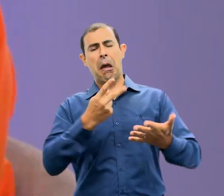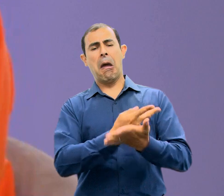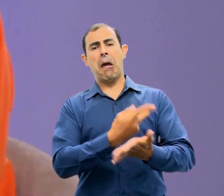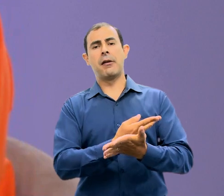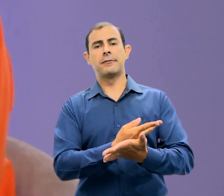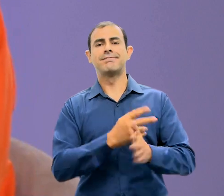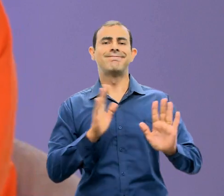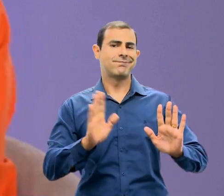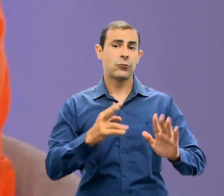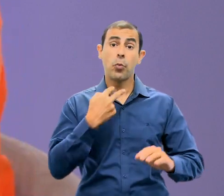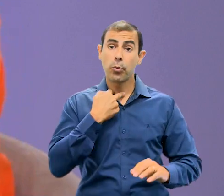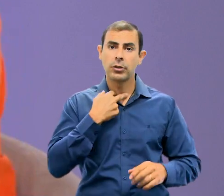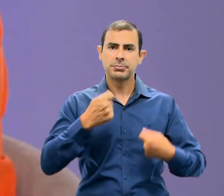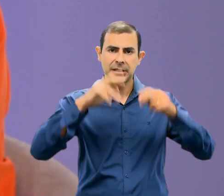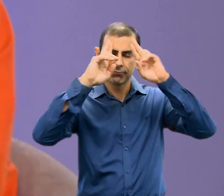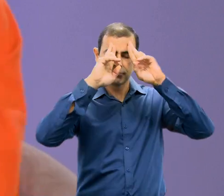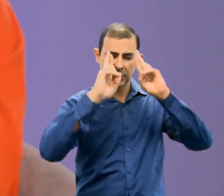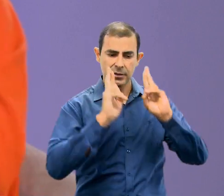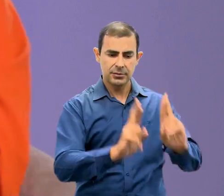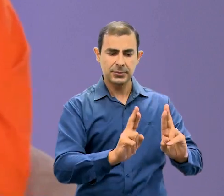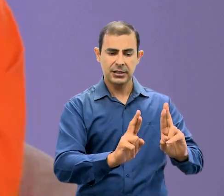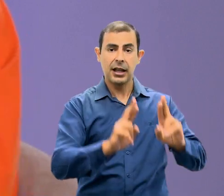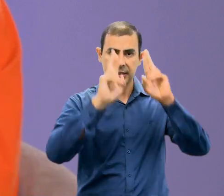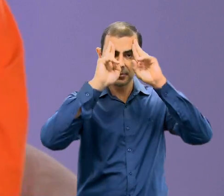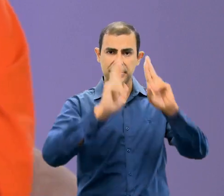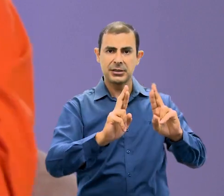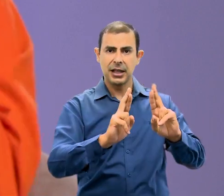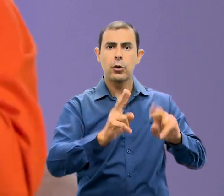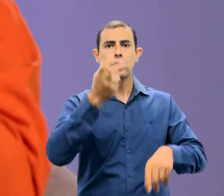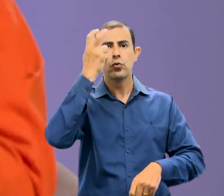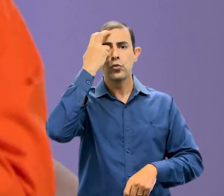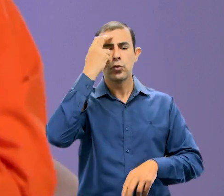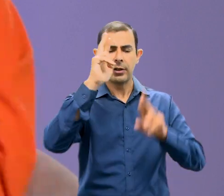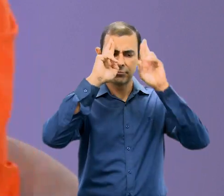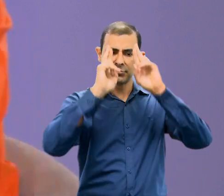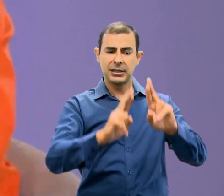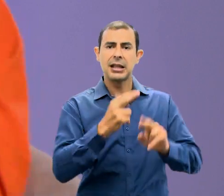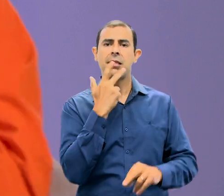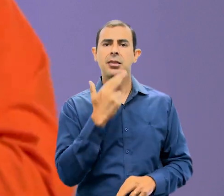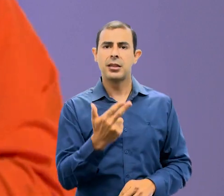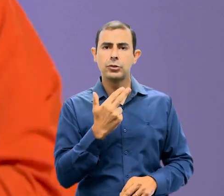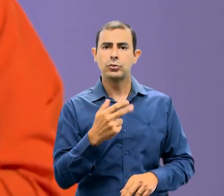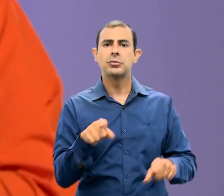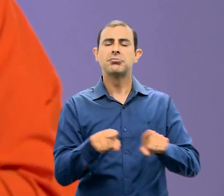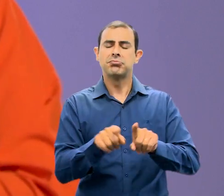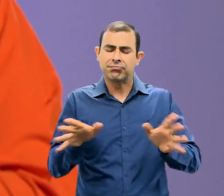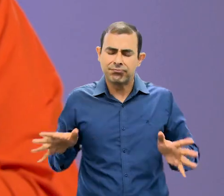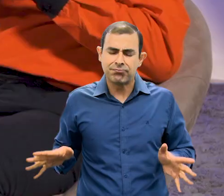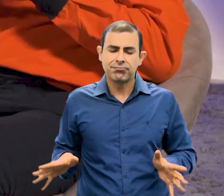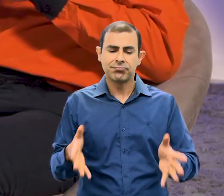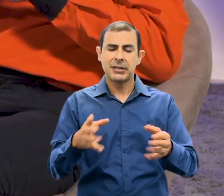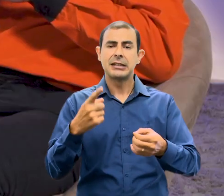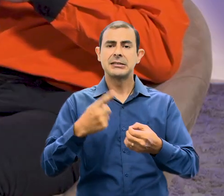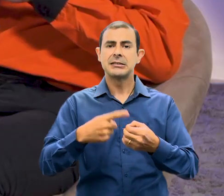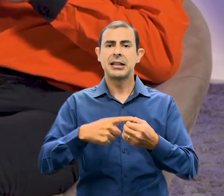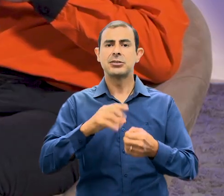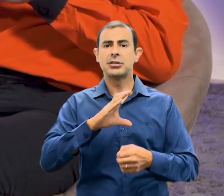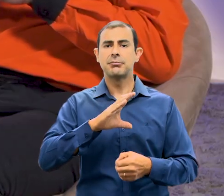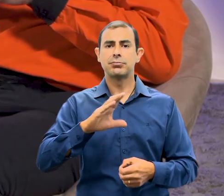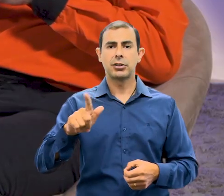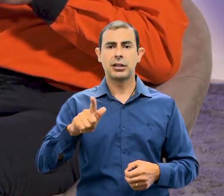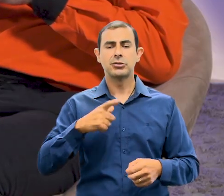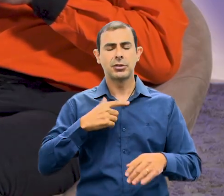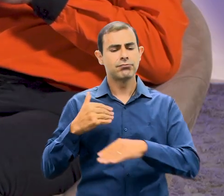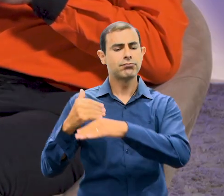é respeitar a cultura, respeitar a língua e dar oportunidade de Campo Grande ser uma cidade igualitária. Vereador,